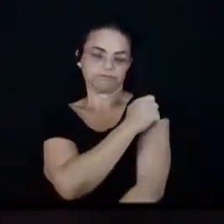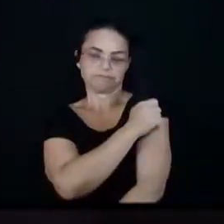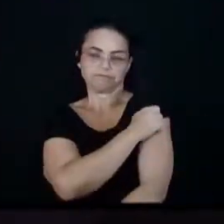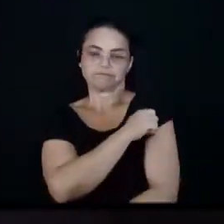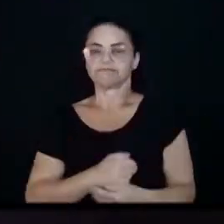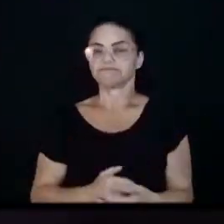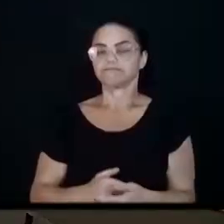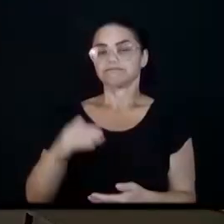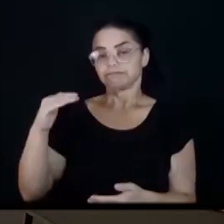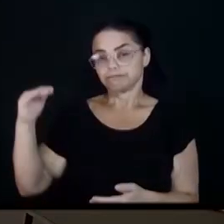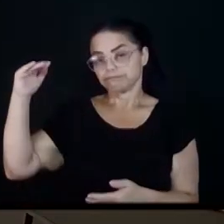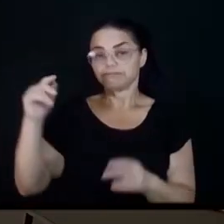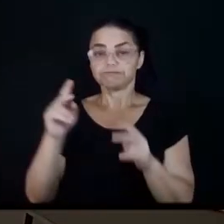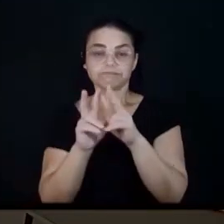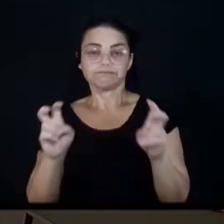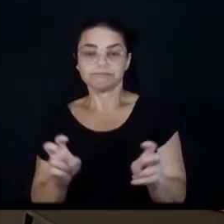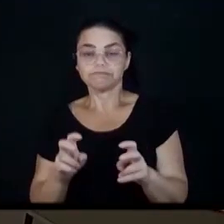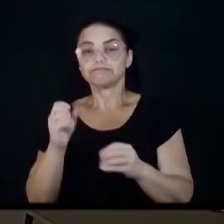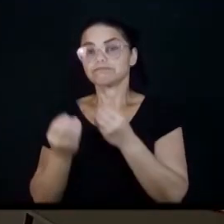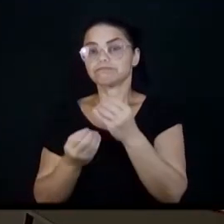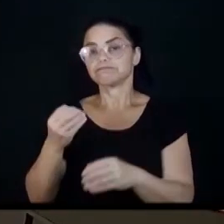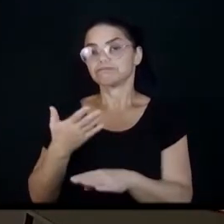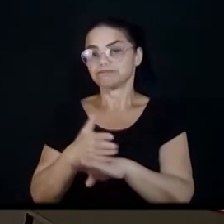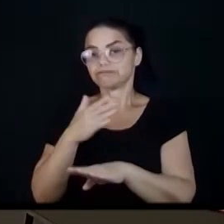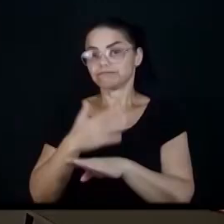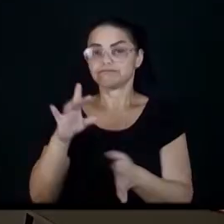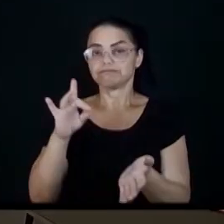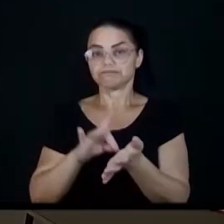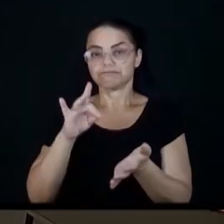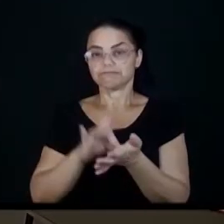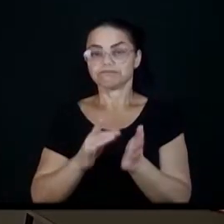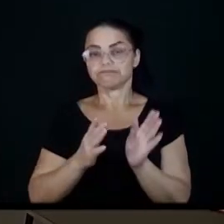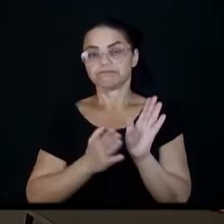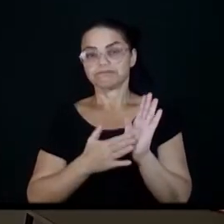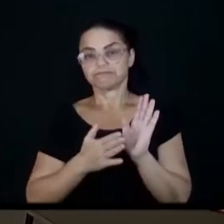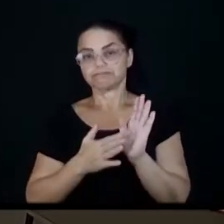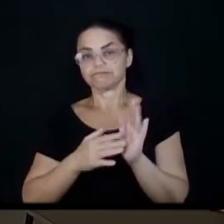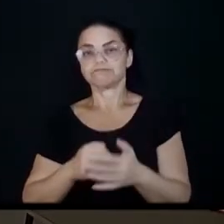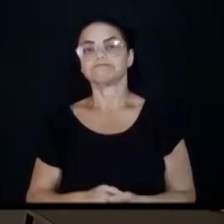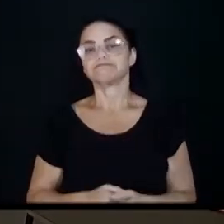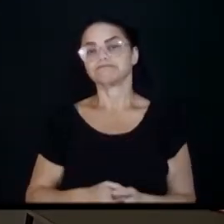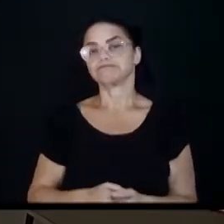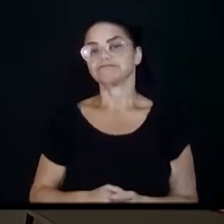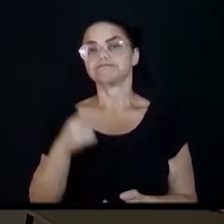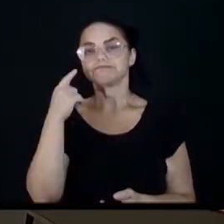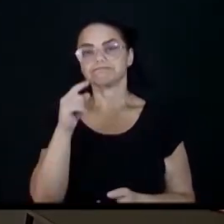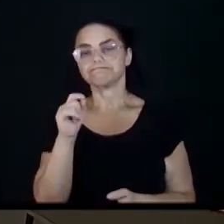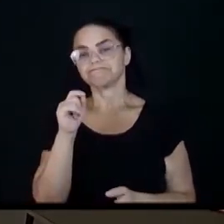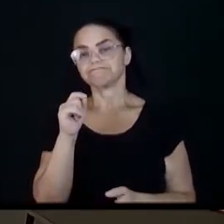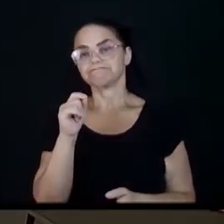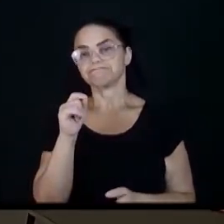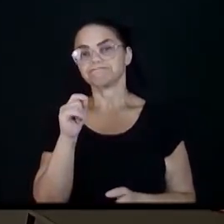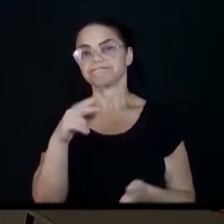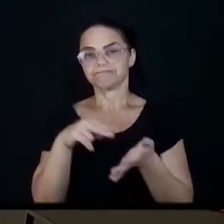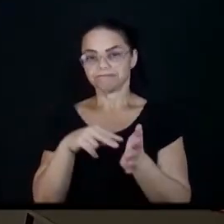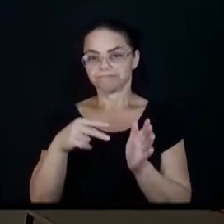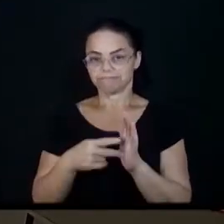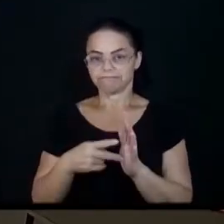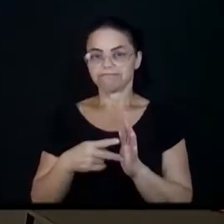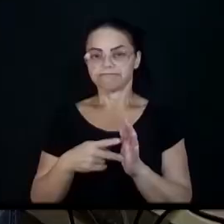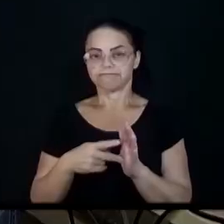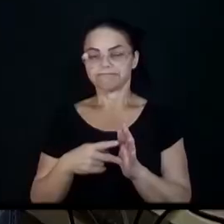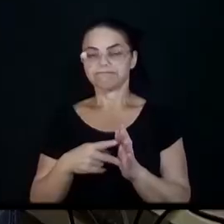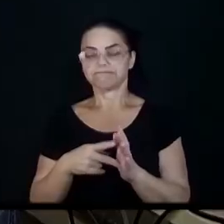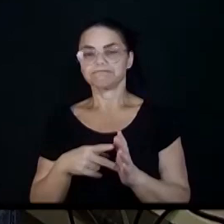é na prática? Na verdade, essa proposta, ela acaba sendo mais significativa para os atendidos, né? Porque